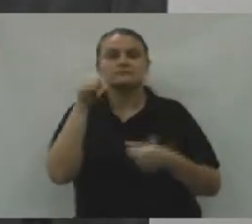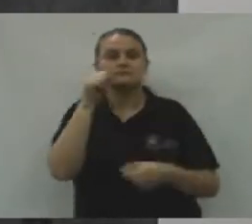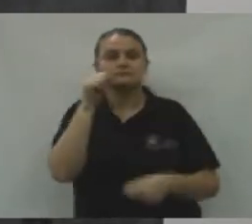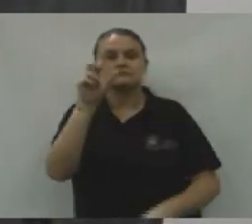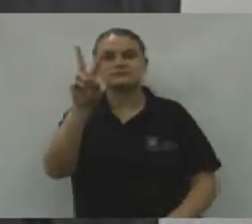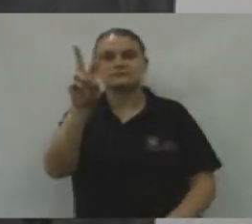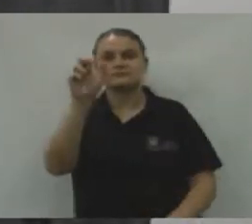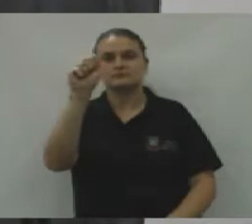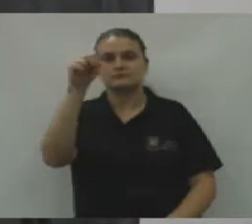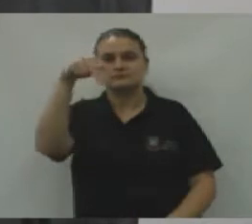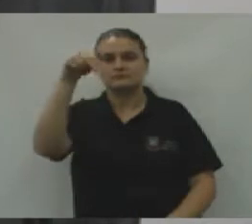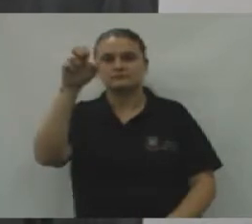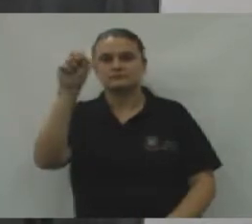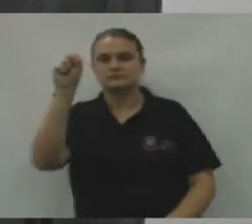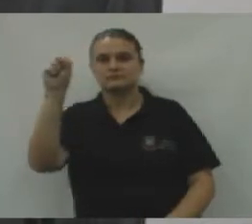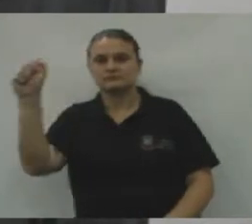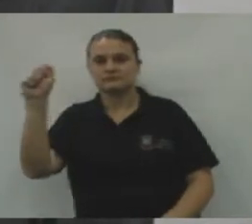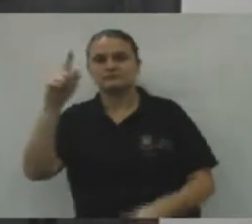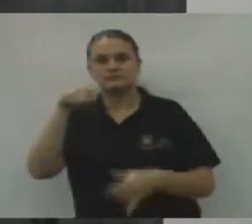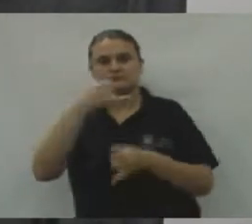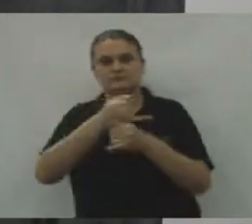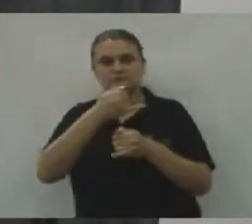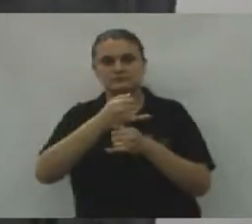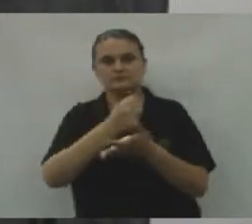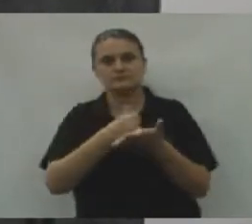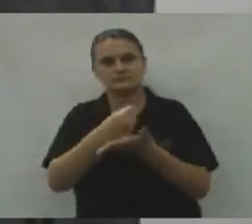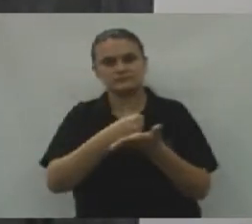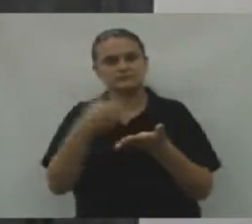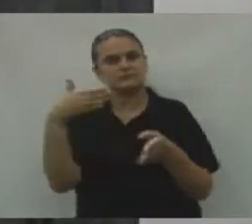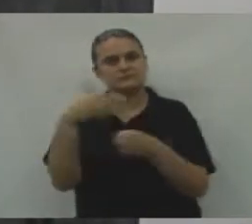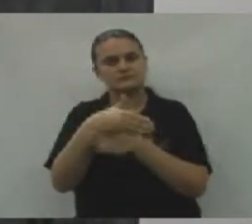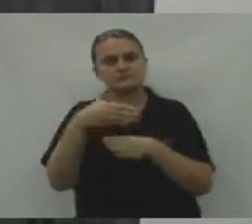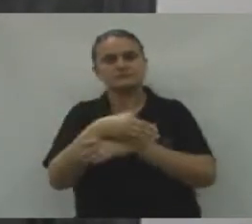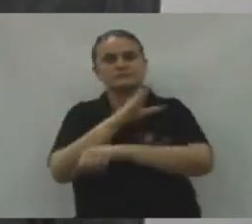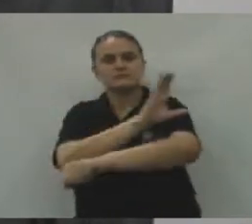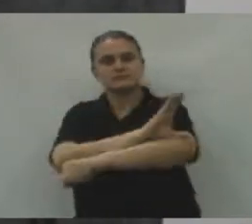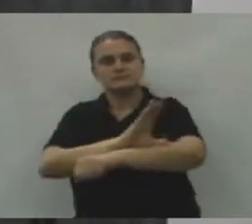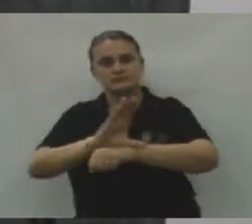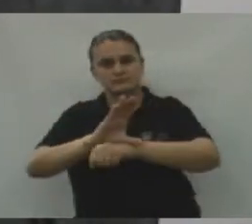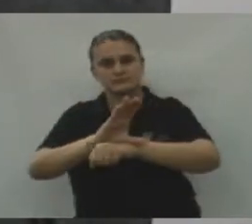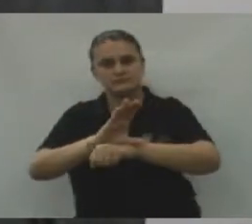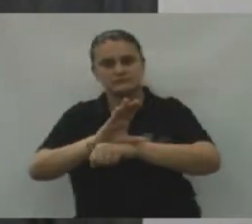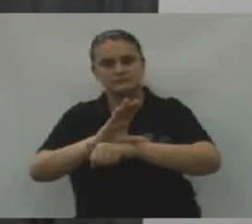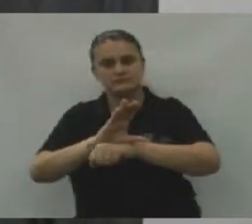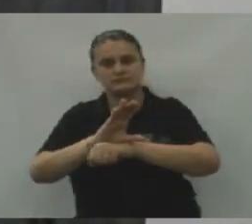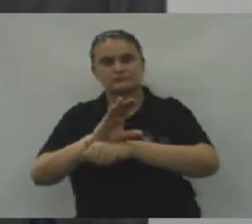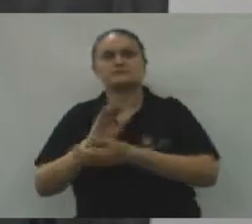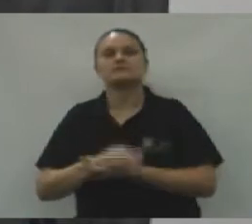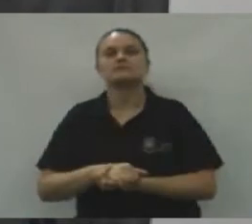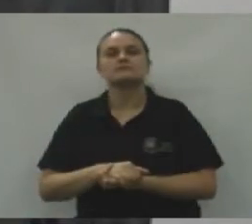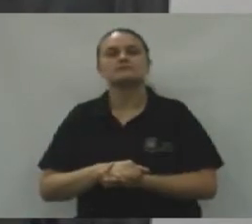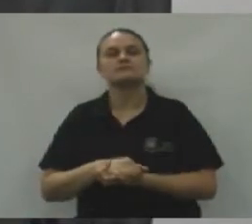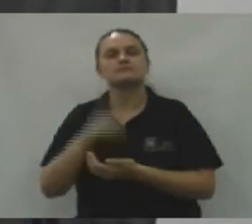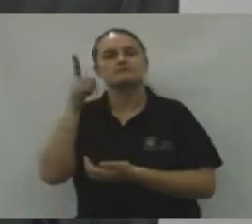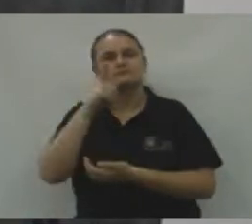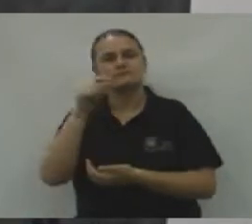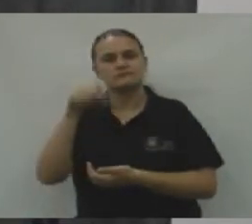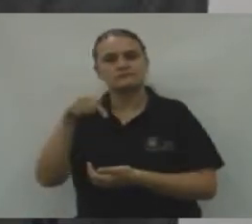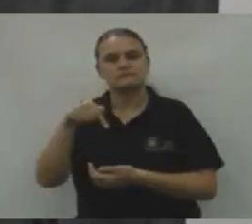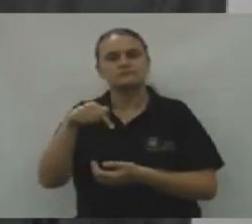Vanessa Bosterman, diretora da farmácia, participou de um curso e com isso ela agraciou o município,